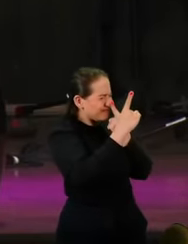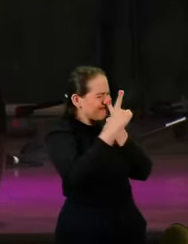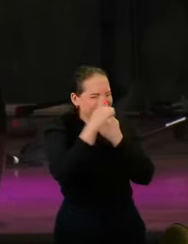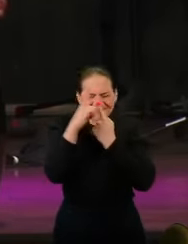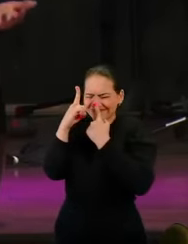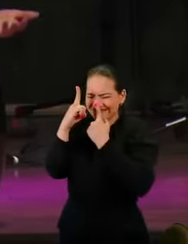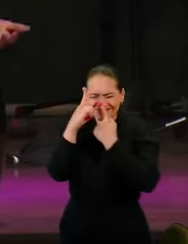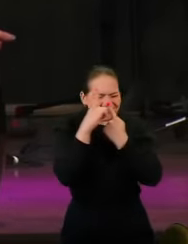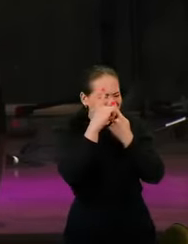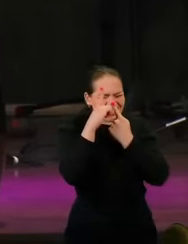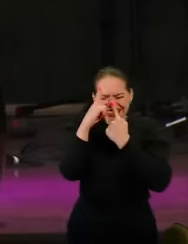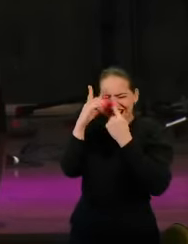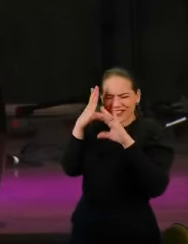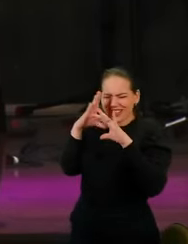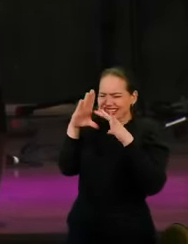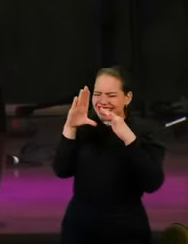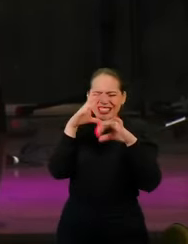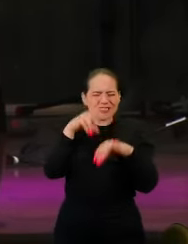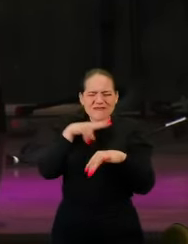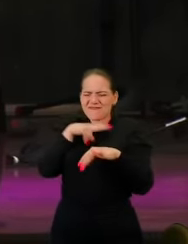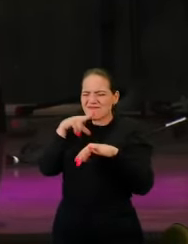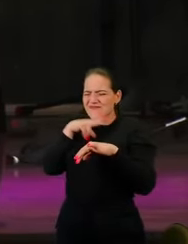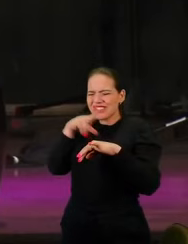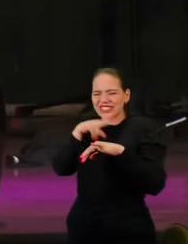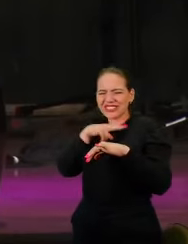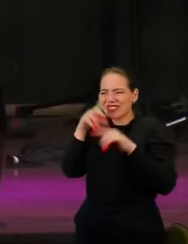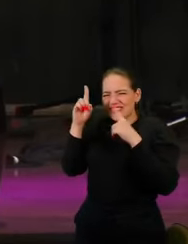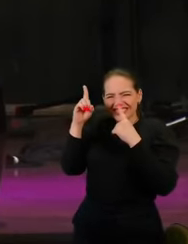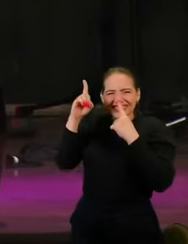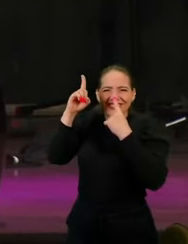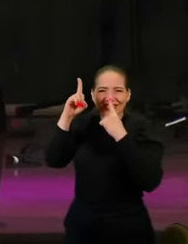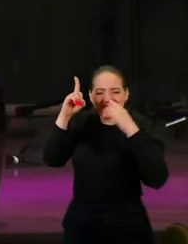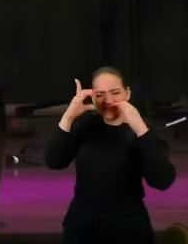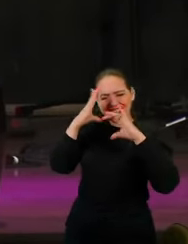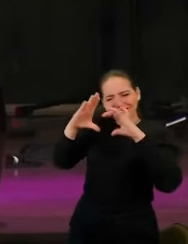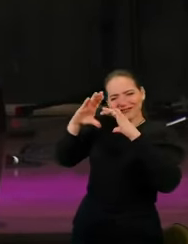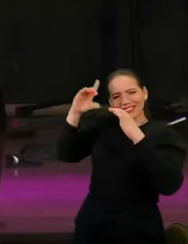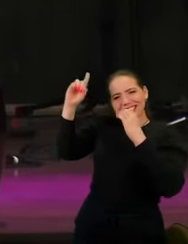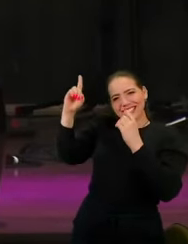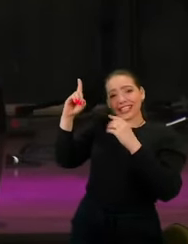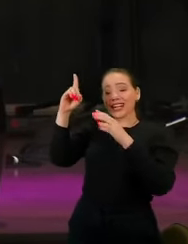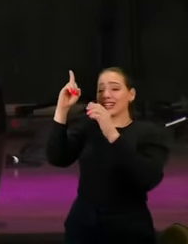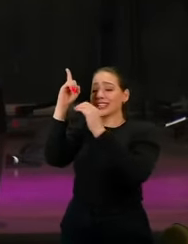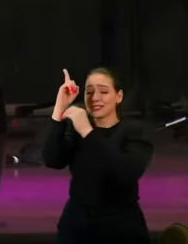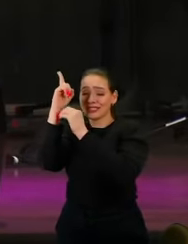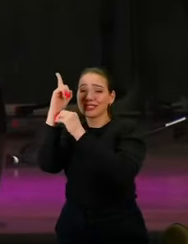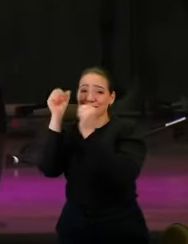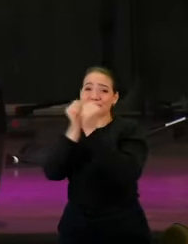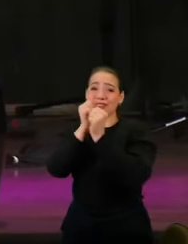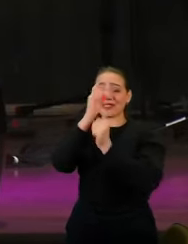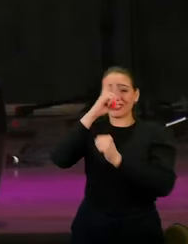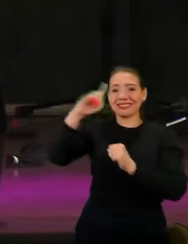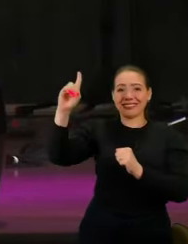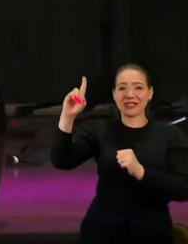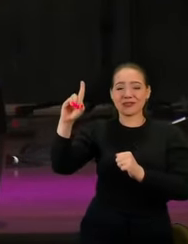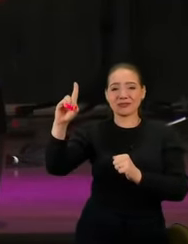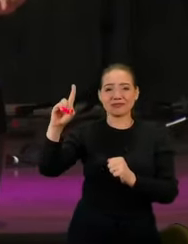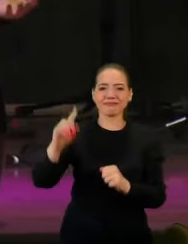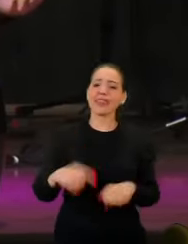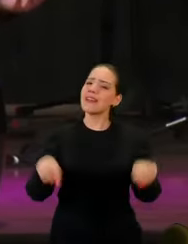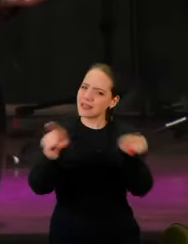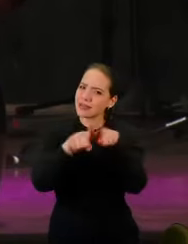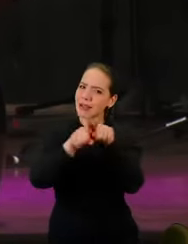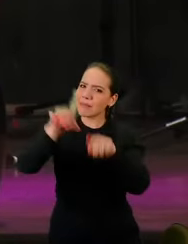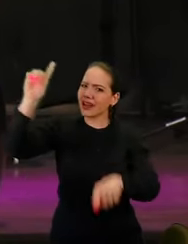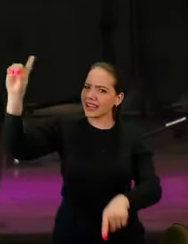nova nesse lugar. O Senhor também está falando com os intercessores aqui nessa noite. Falando assim: intercessores,